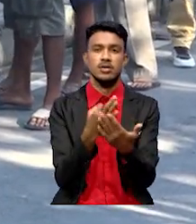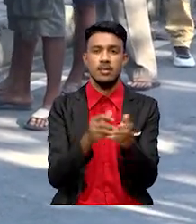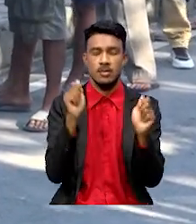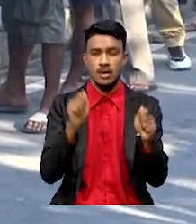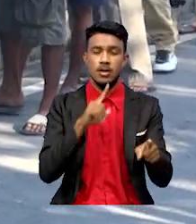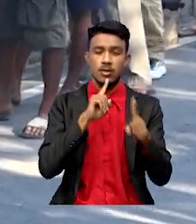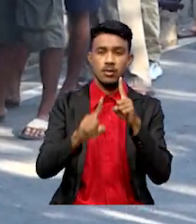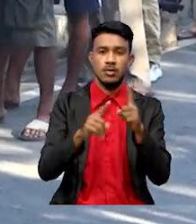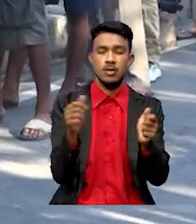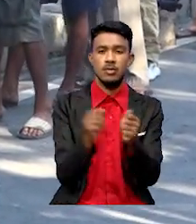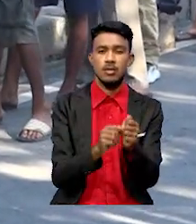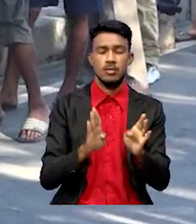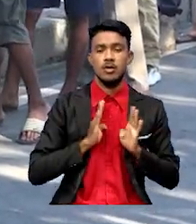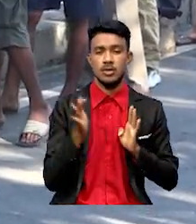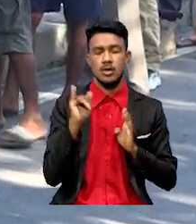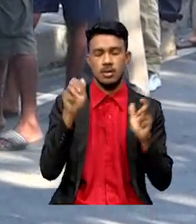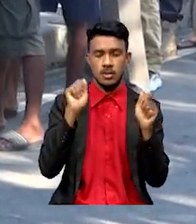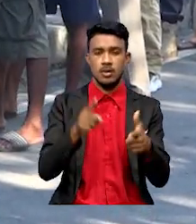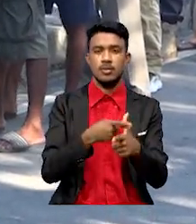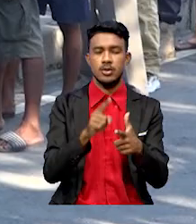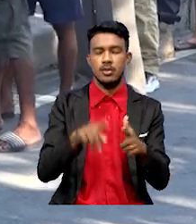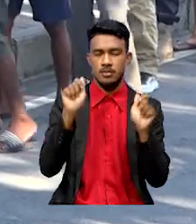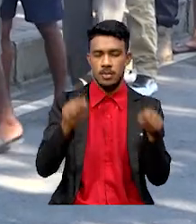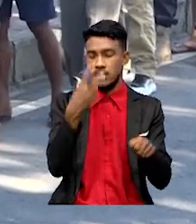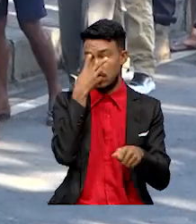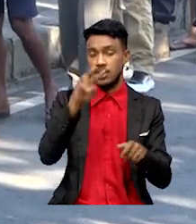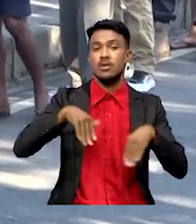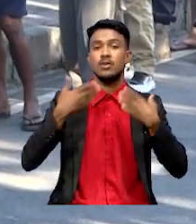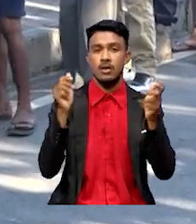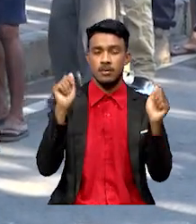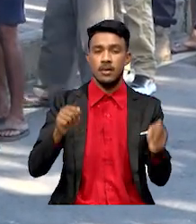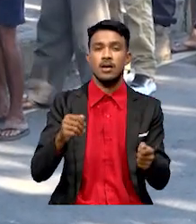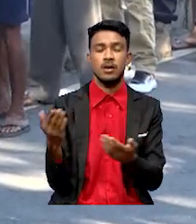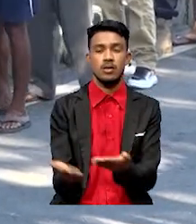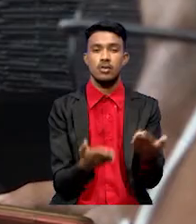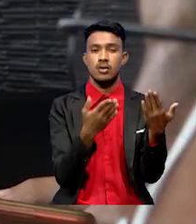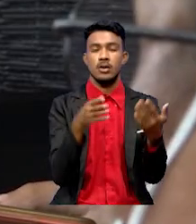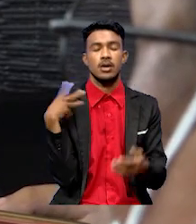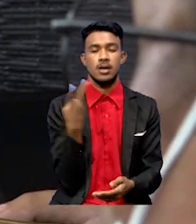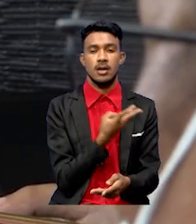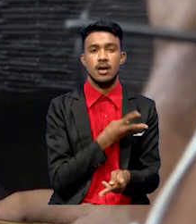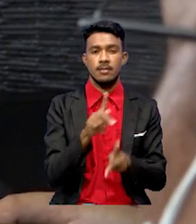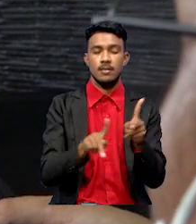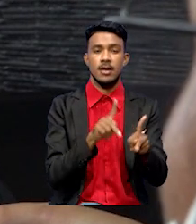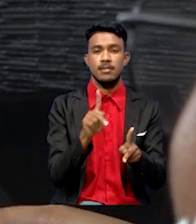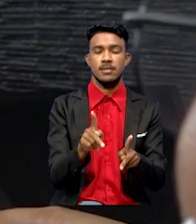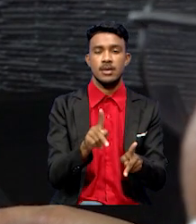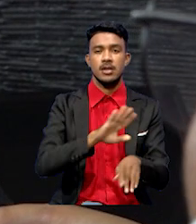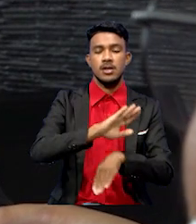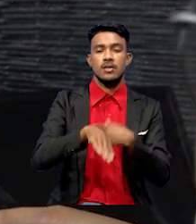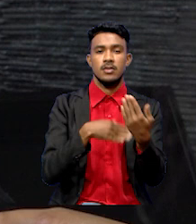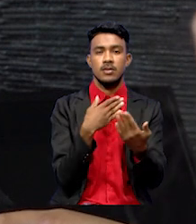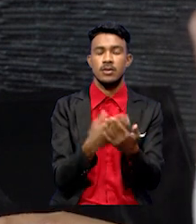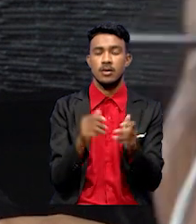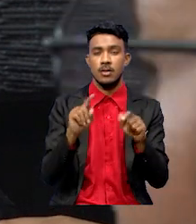coordenação sira, para depois, ita bela hare, ho insato, halo mobilização, baita nina comunidade sira. Mas bem,